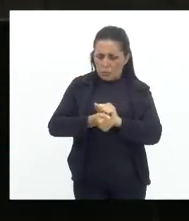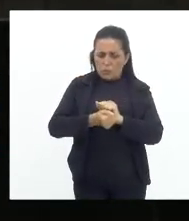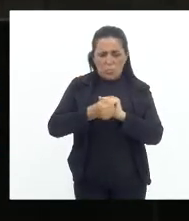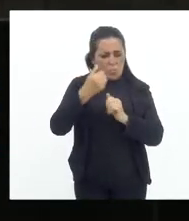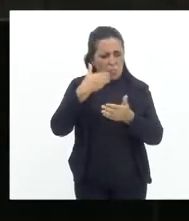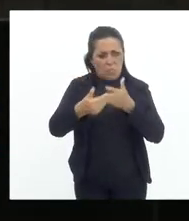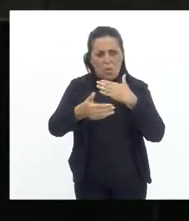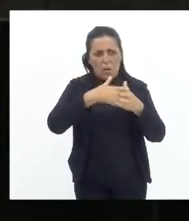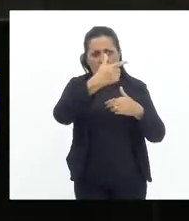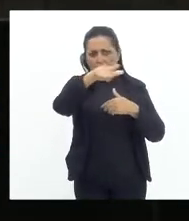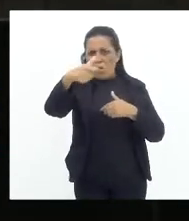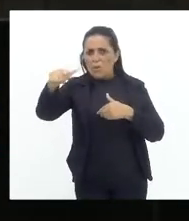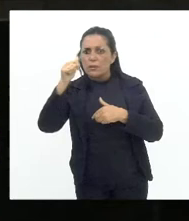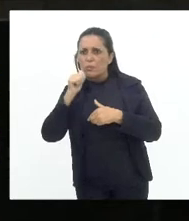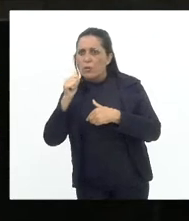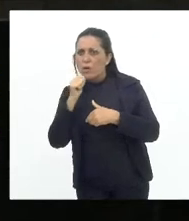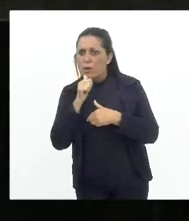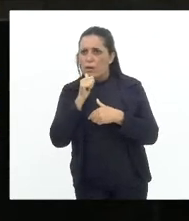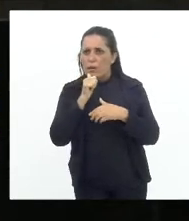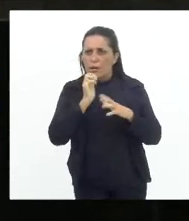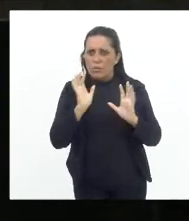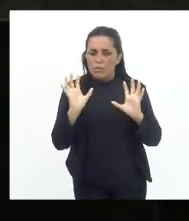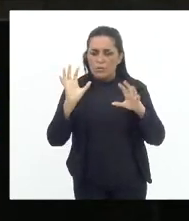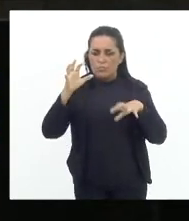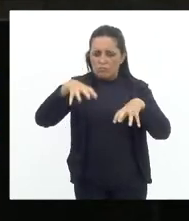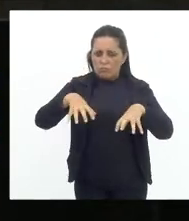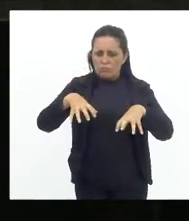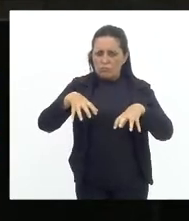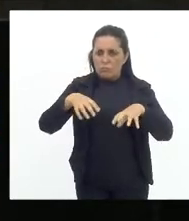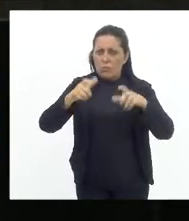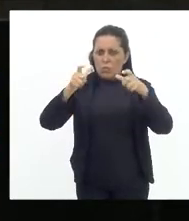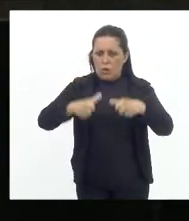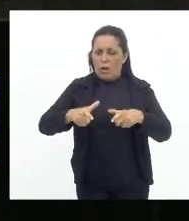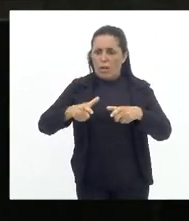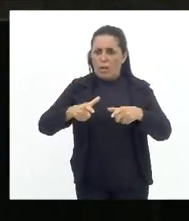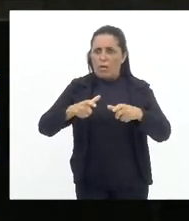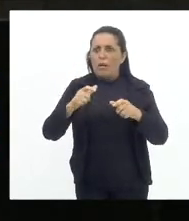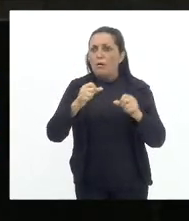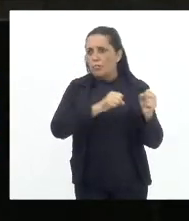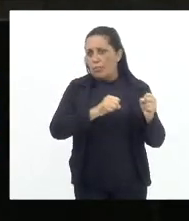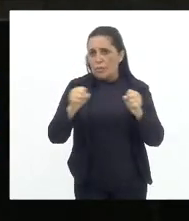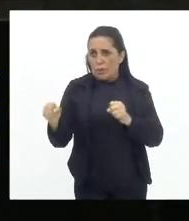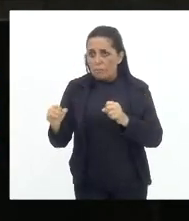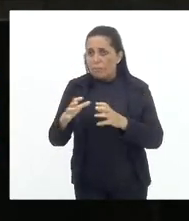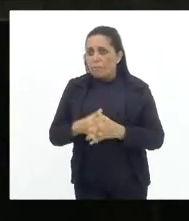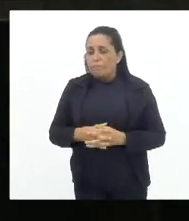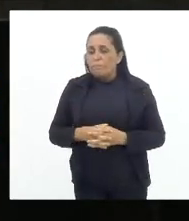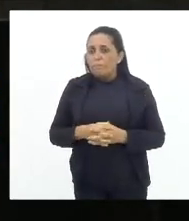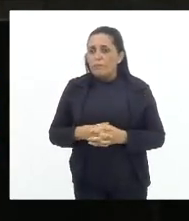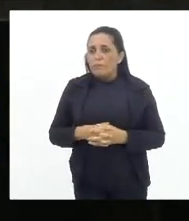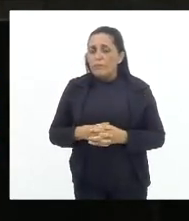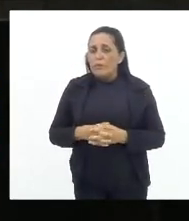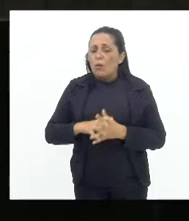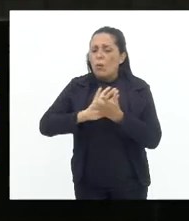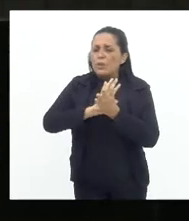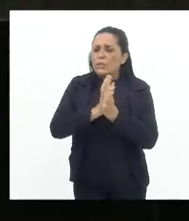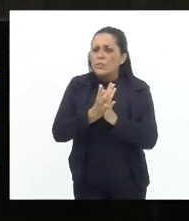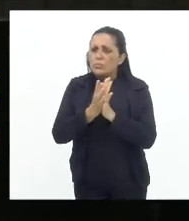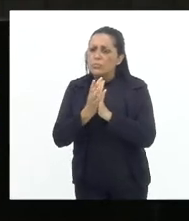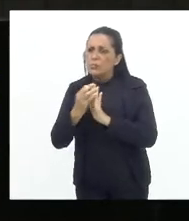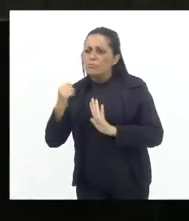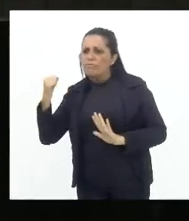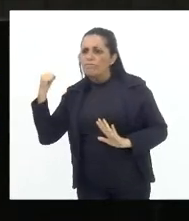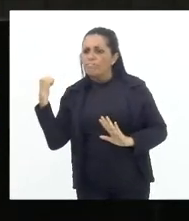outra mulher que não esteja colocado no espaço de poder E aí dizendo o quanto que o racismo fere de morte